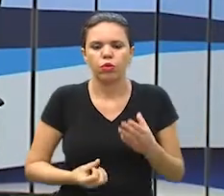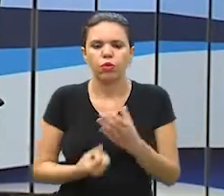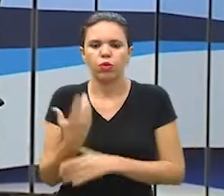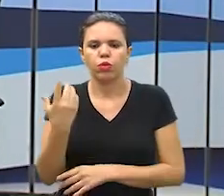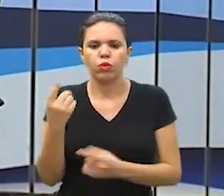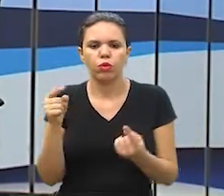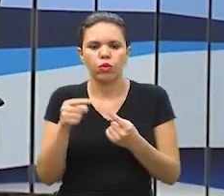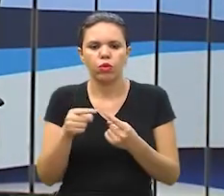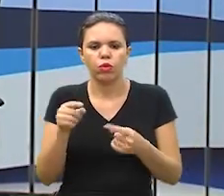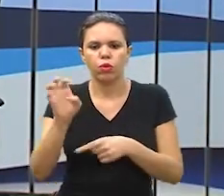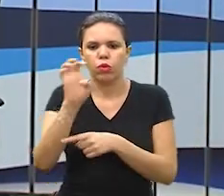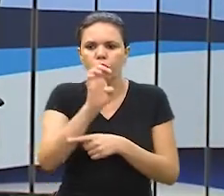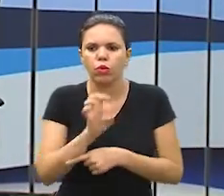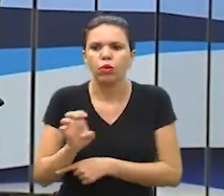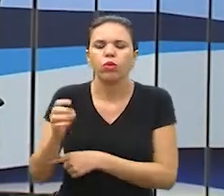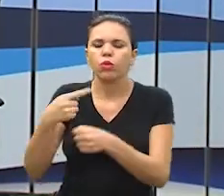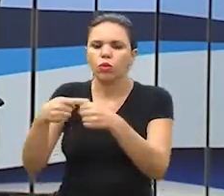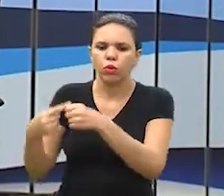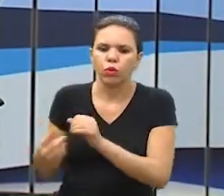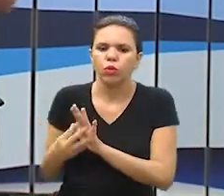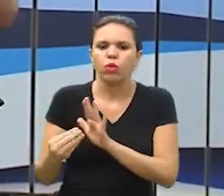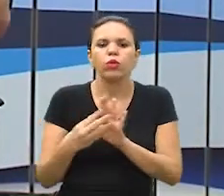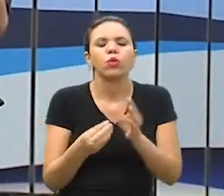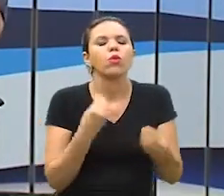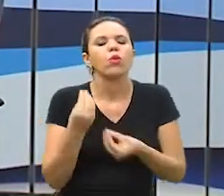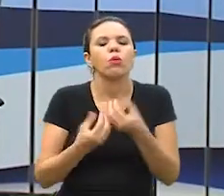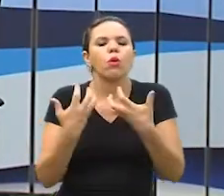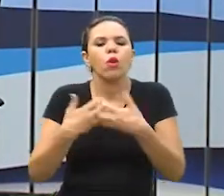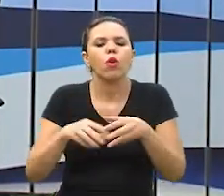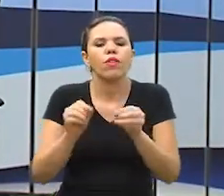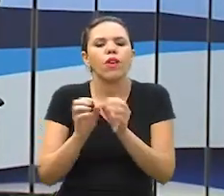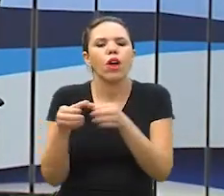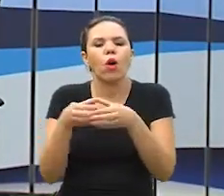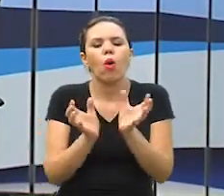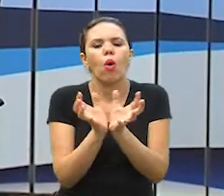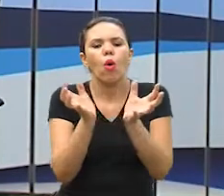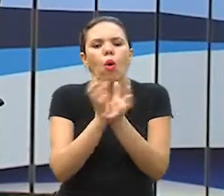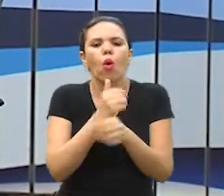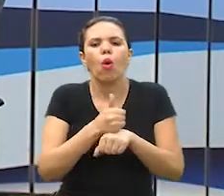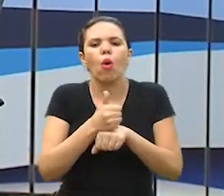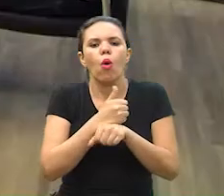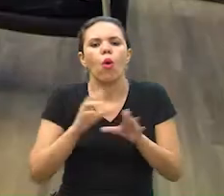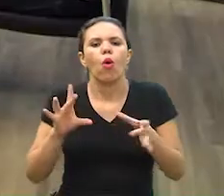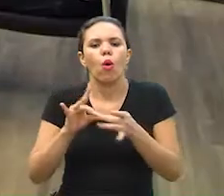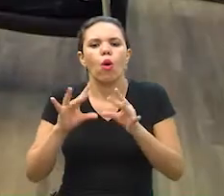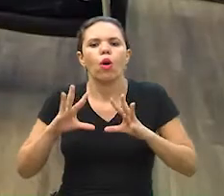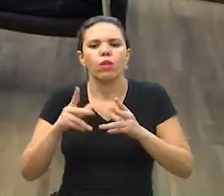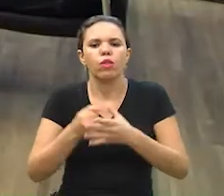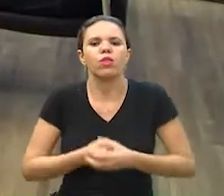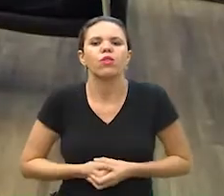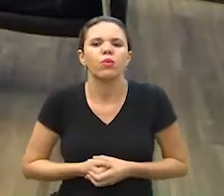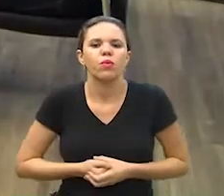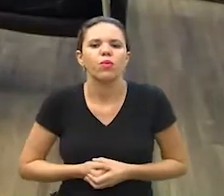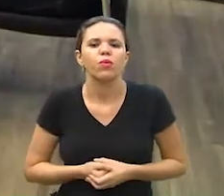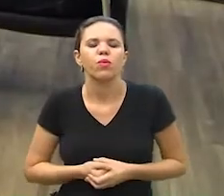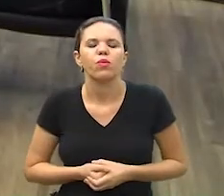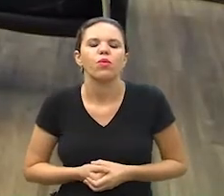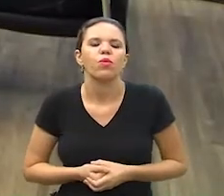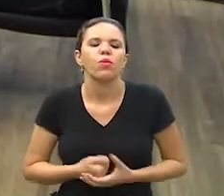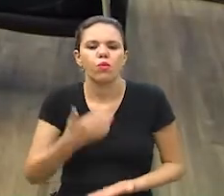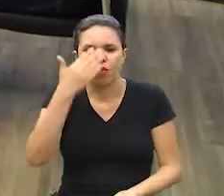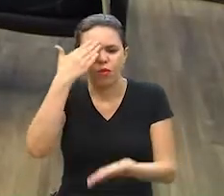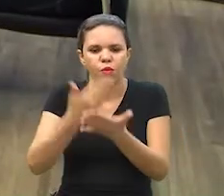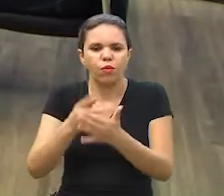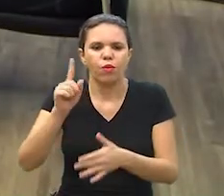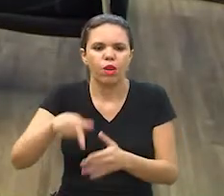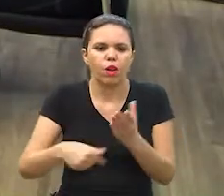uma linha, os estados e os municípios vão copiando. Como é que a gente faz esse comitê para integrar tudo? Eu acredito